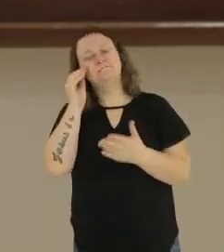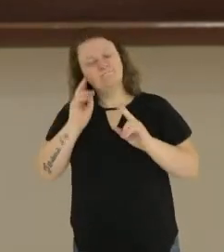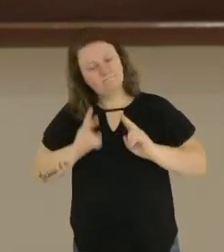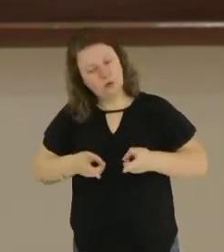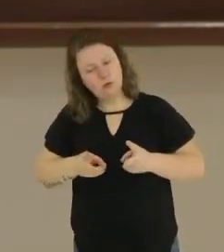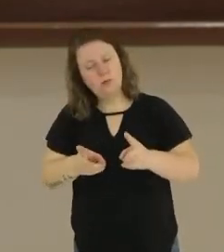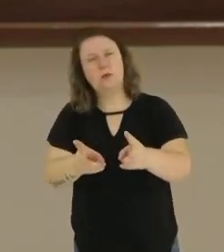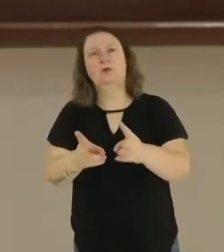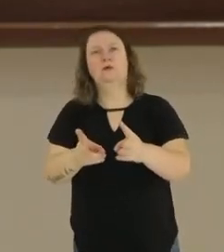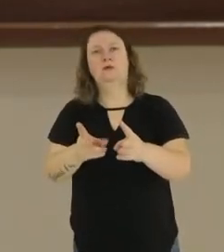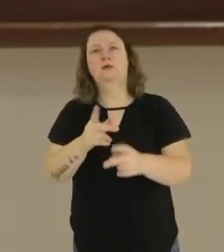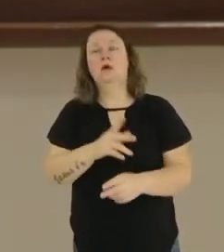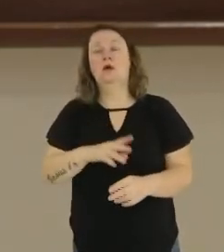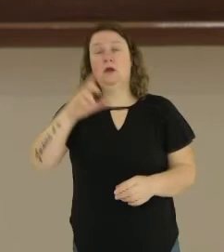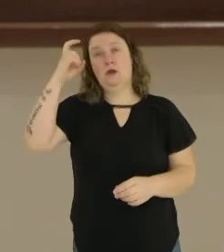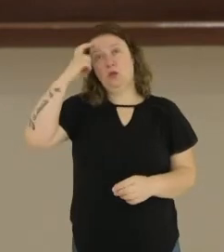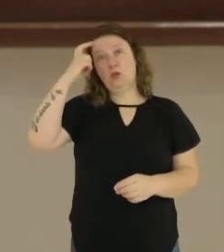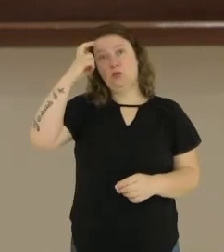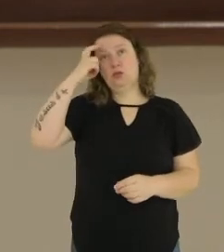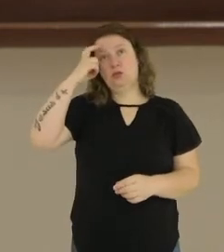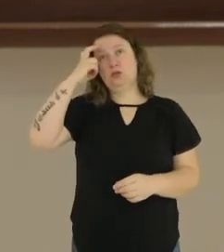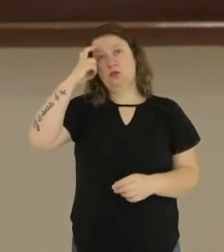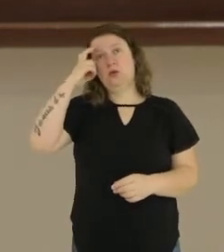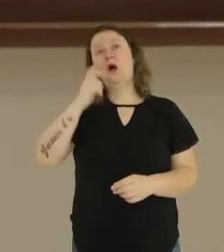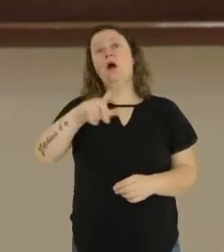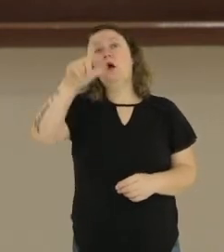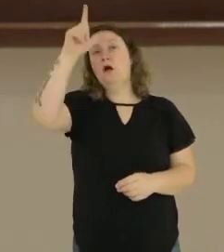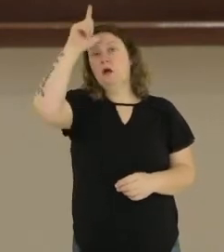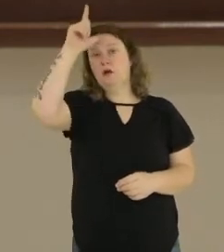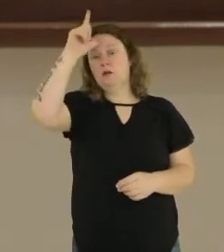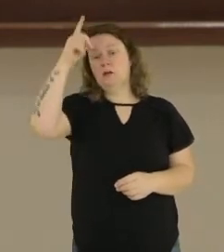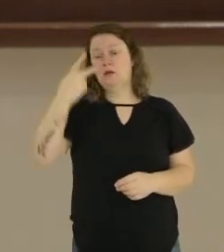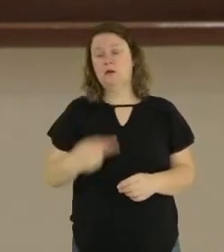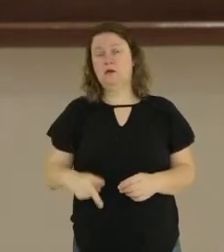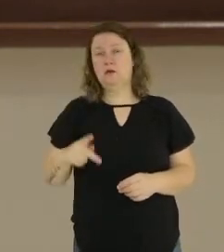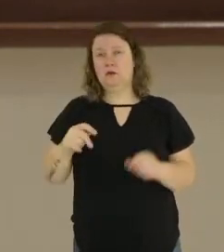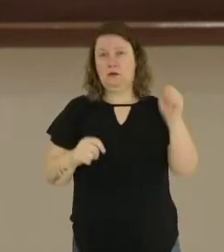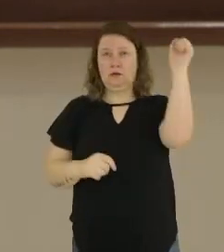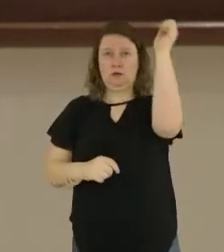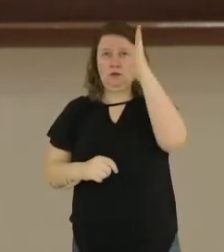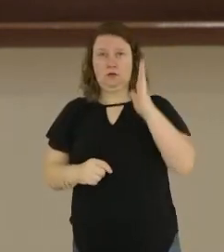dessa população ainda aqui, né, no Brasil.